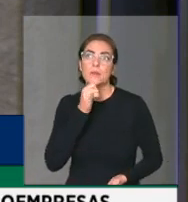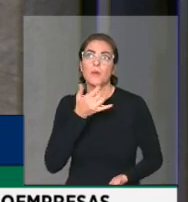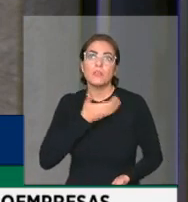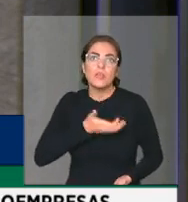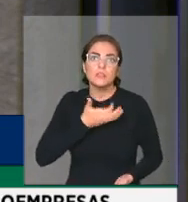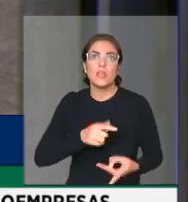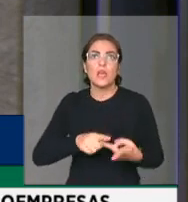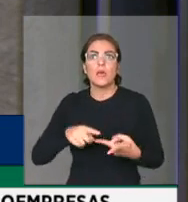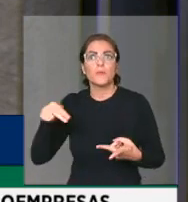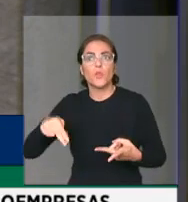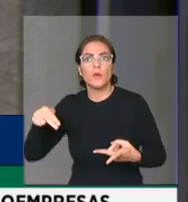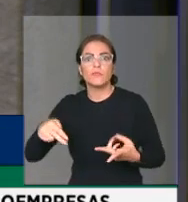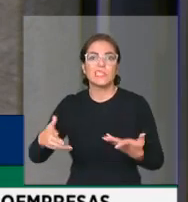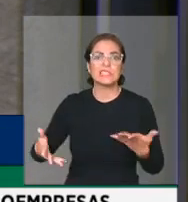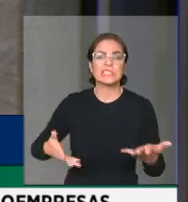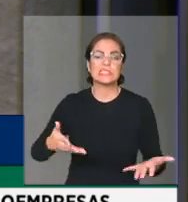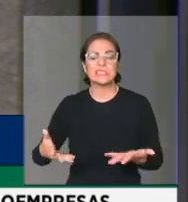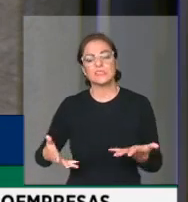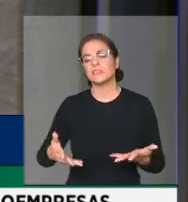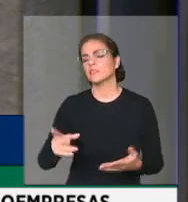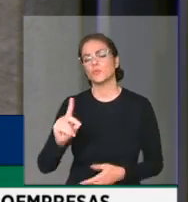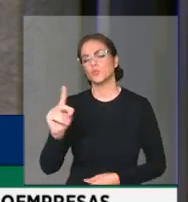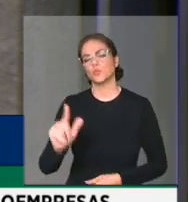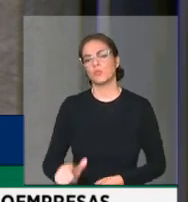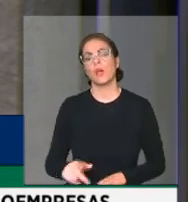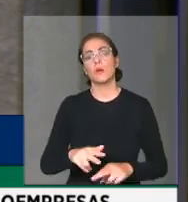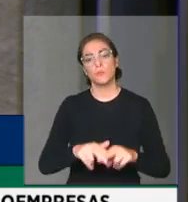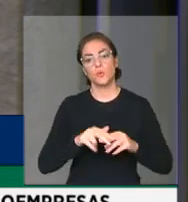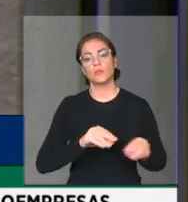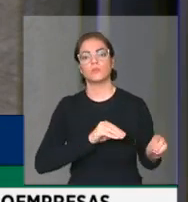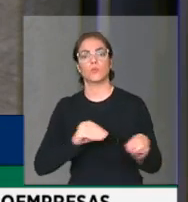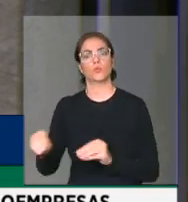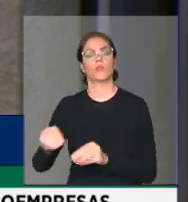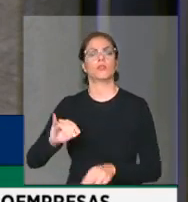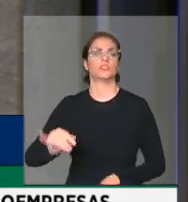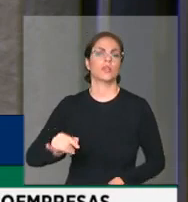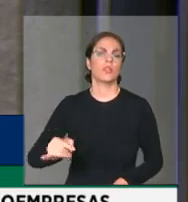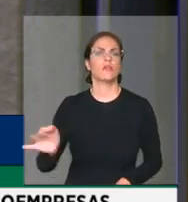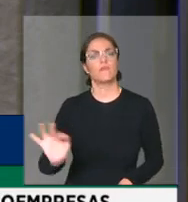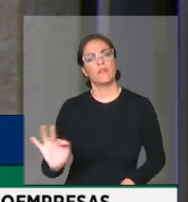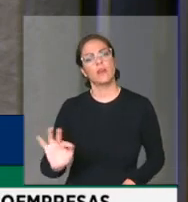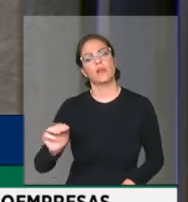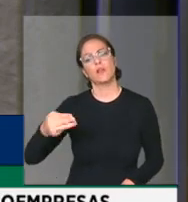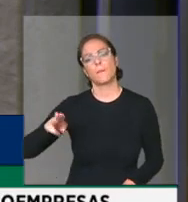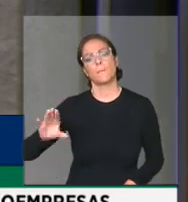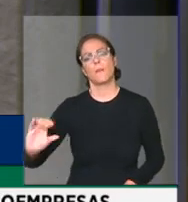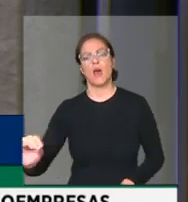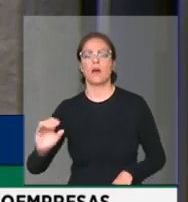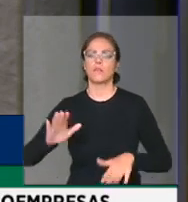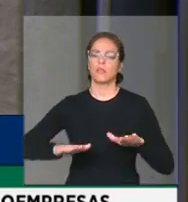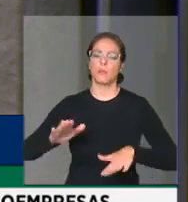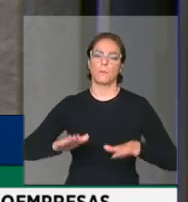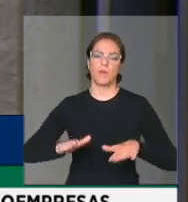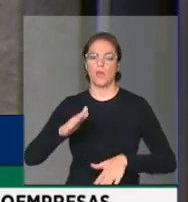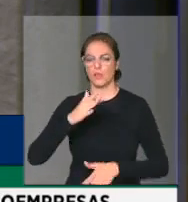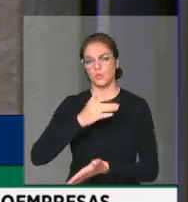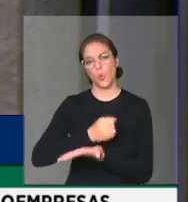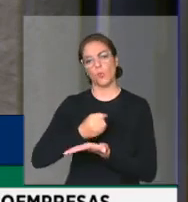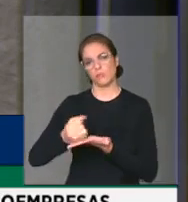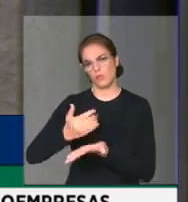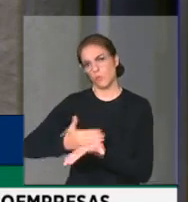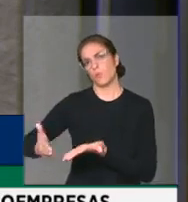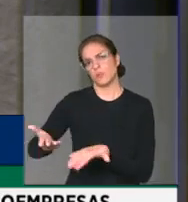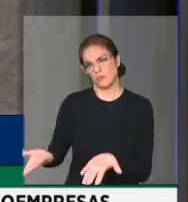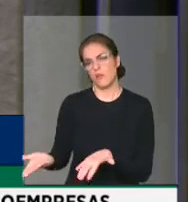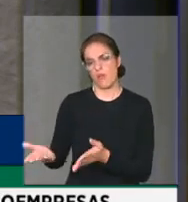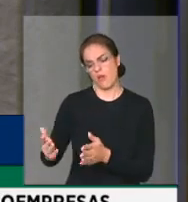de novembro. Então, não haveria sentido, nós jogamos isso para a partir de janeiro, fevereiro, março, a depender do momento em que essa empresa